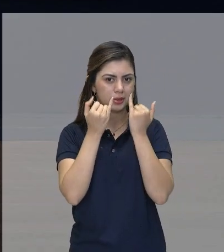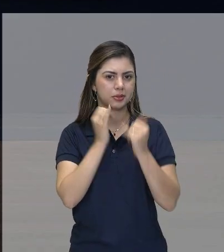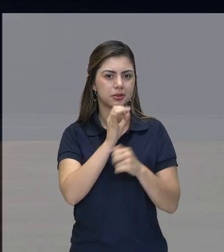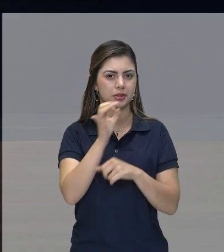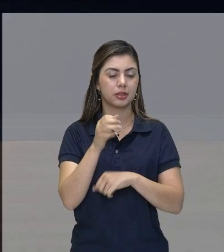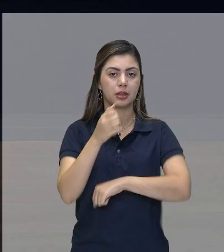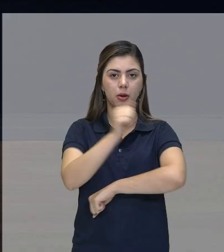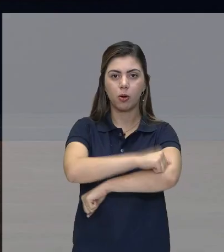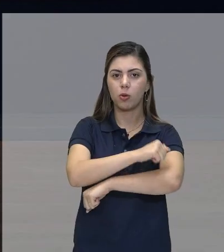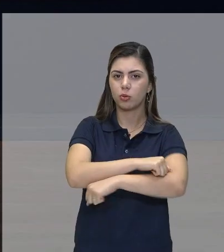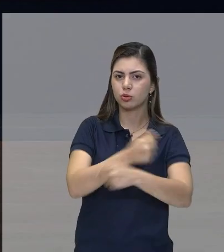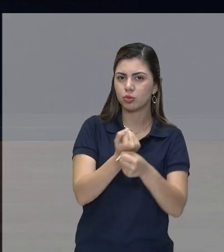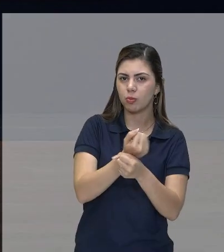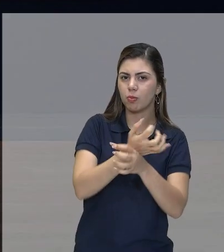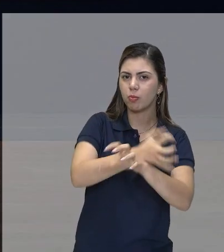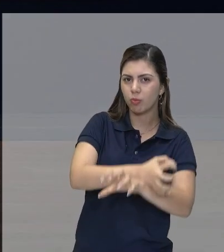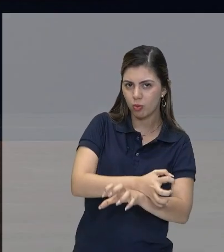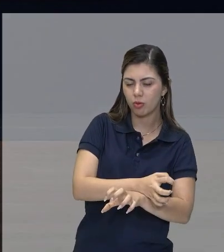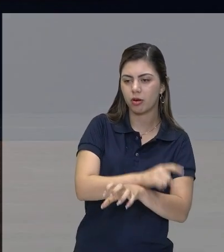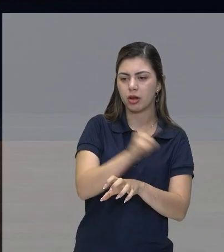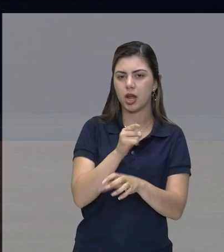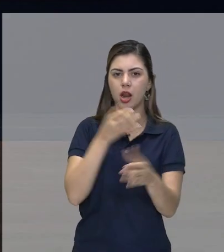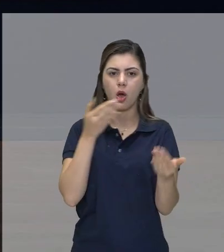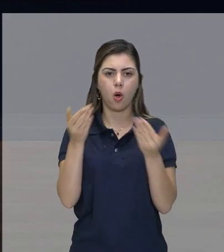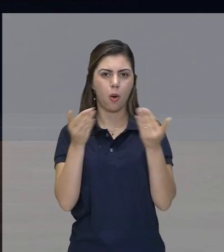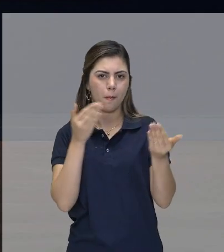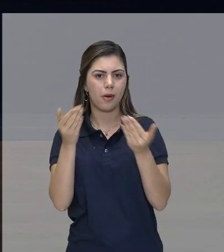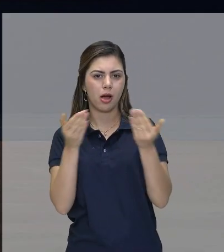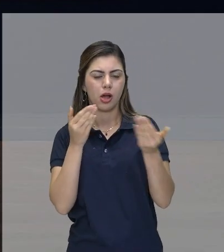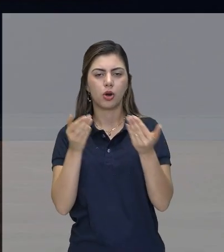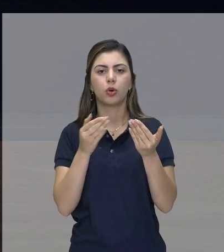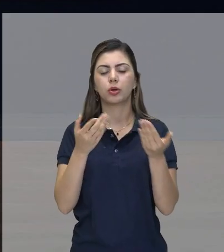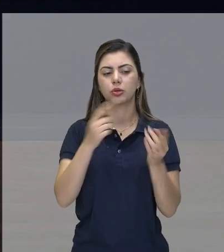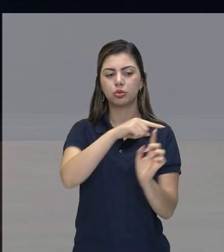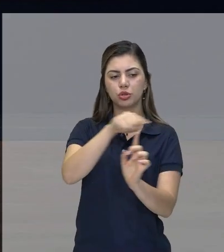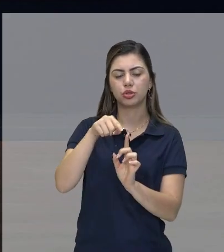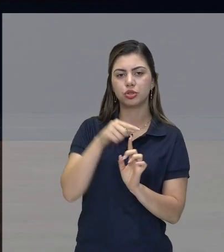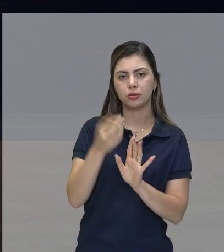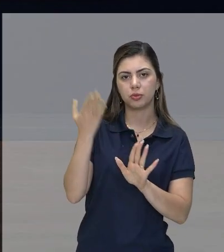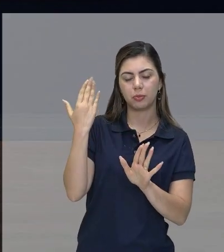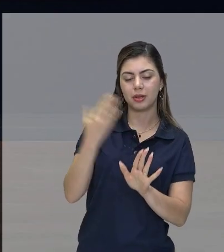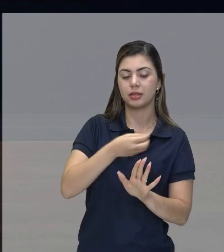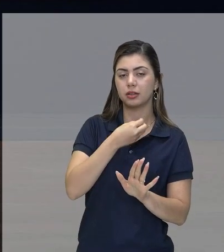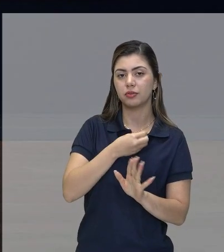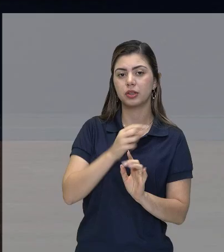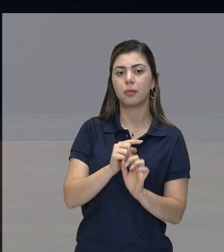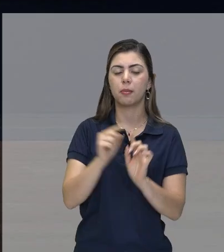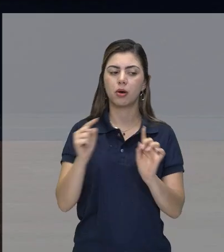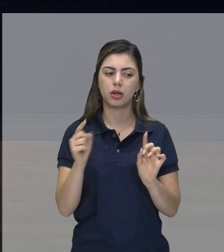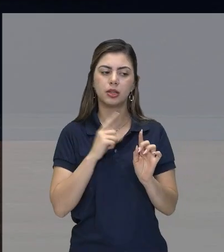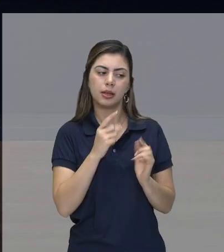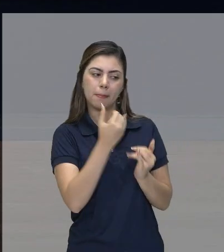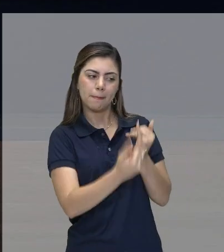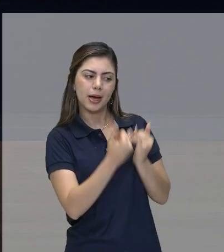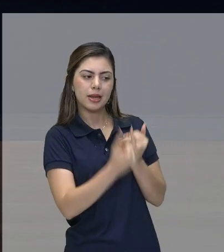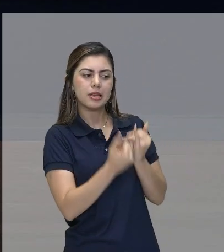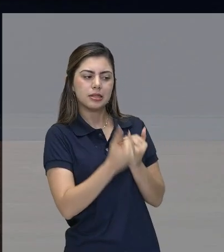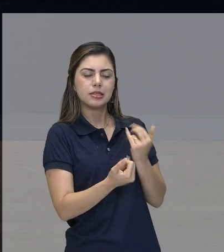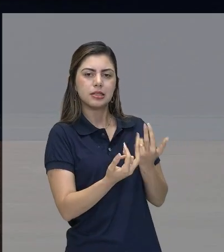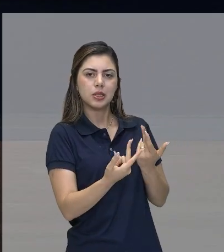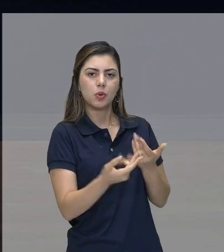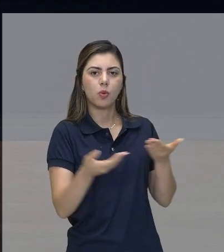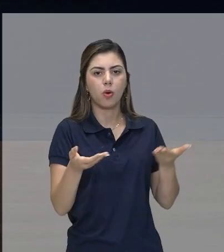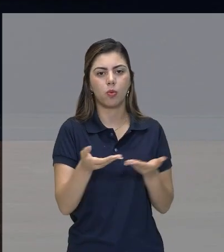que ele encontrou. Né? Ele fez essa comparação de espécies ali que estavam no passado, mas que também tinham espécies semelhantes no